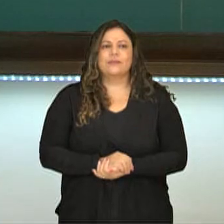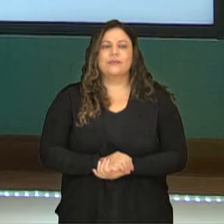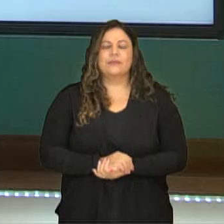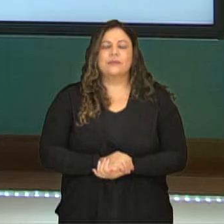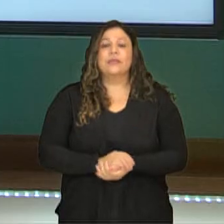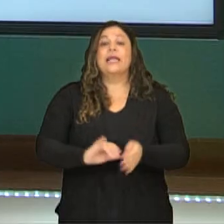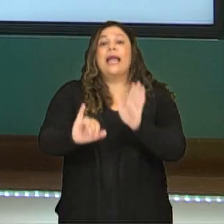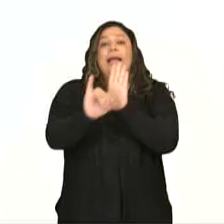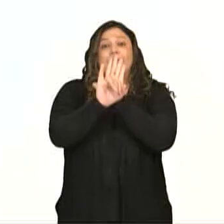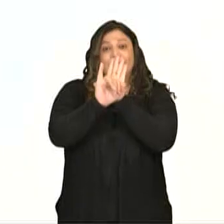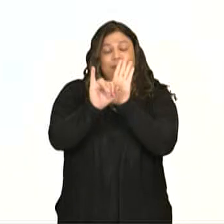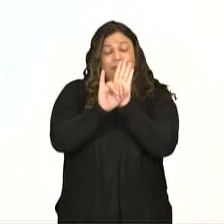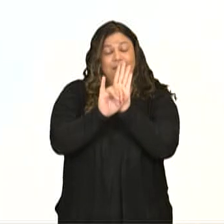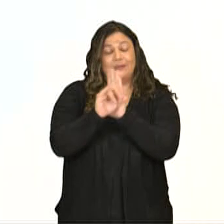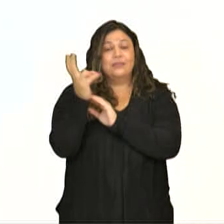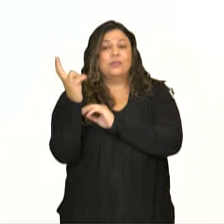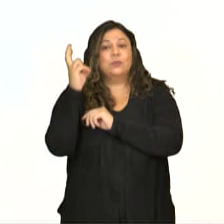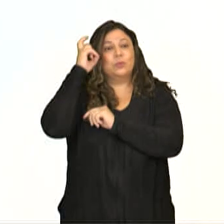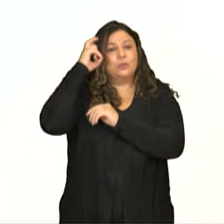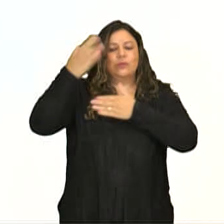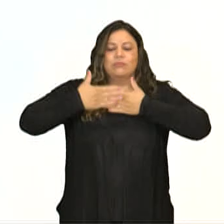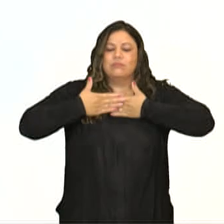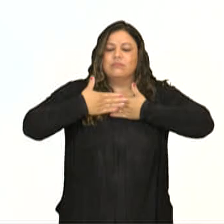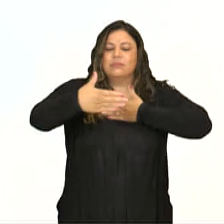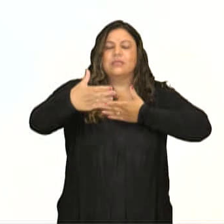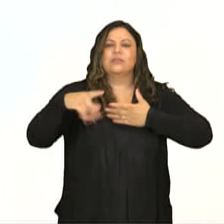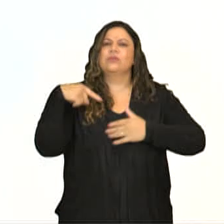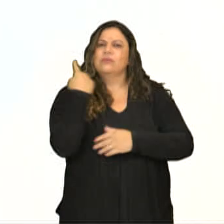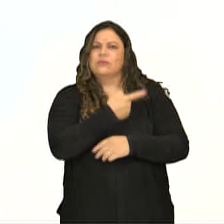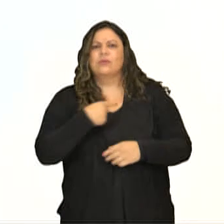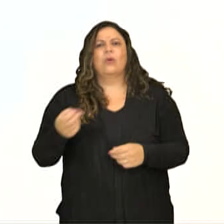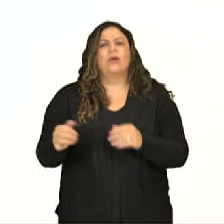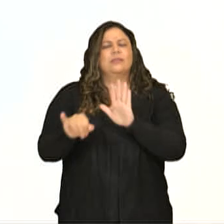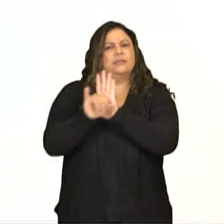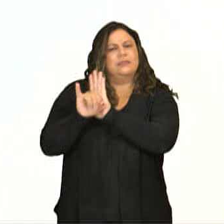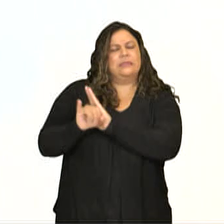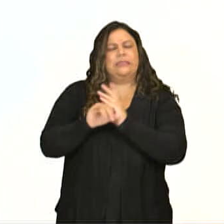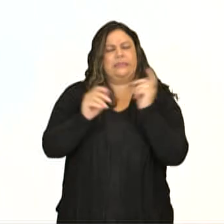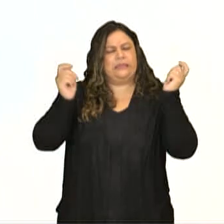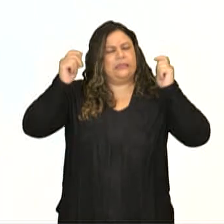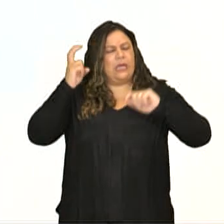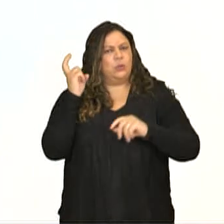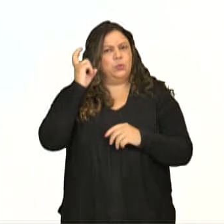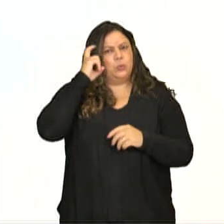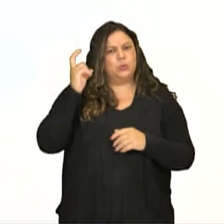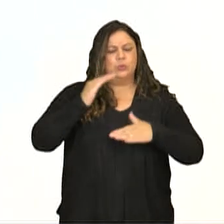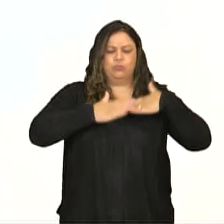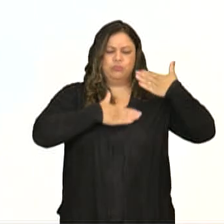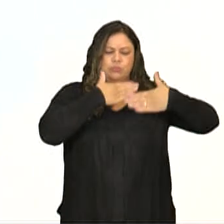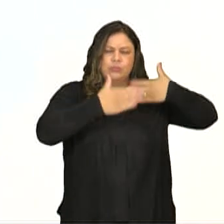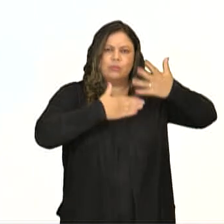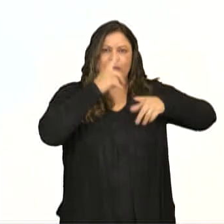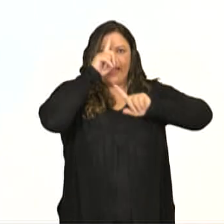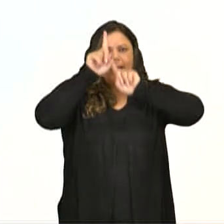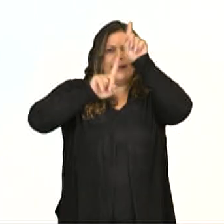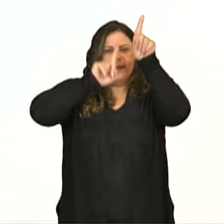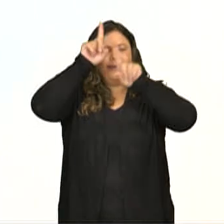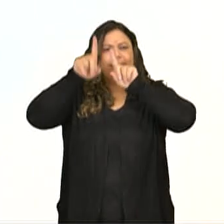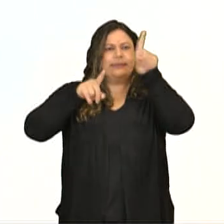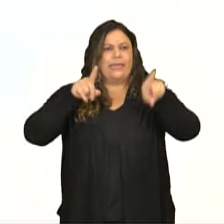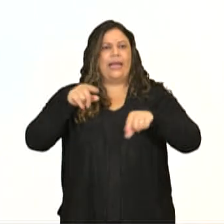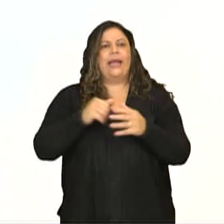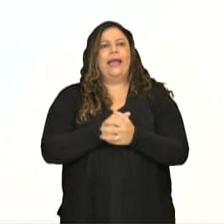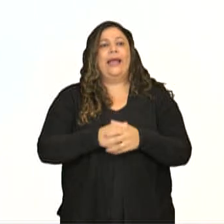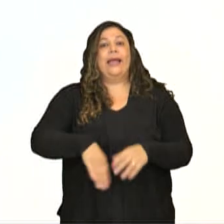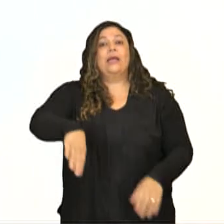Identidade cultural. É a partir da nossa identidade cultural que construímos a ideia do eu, do